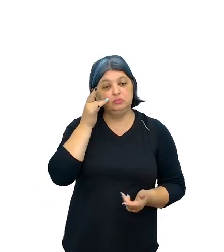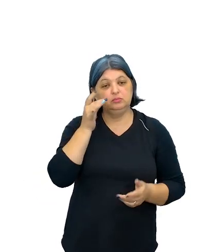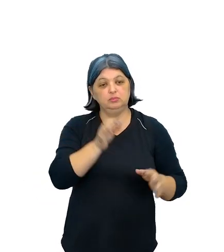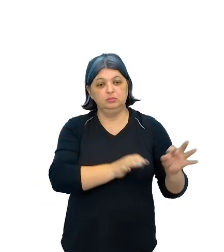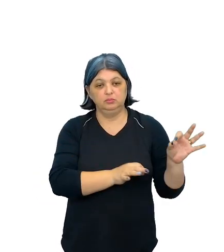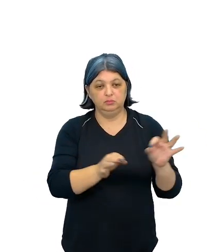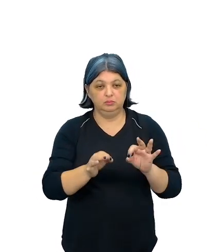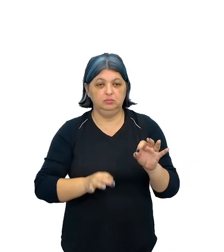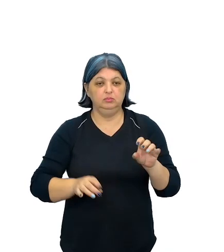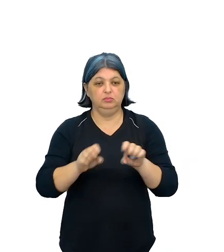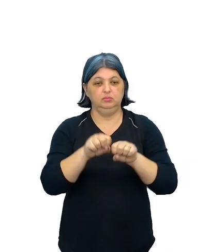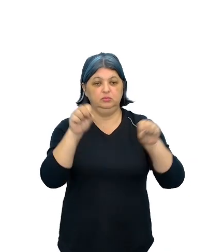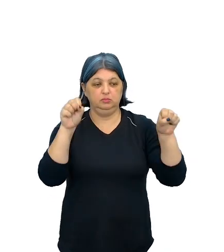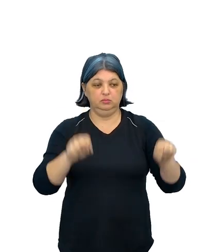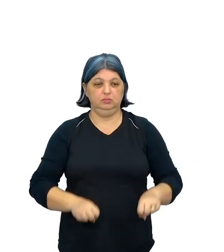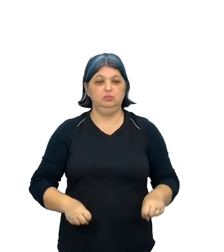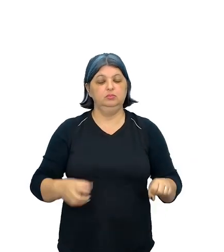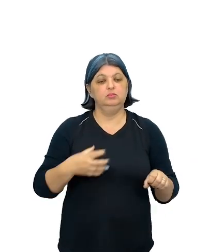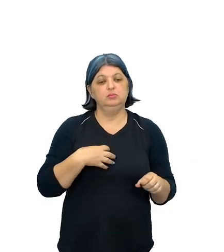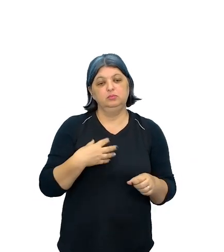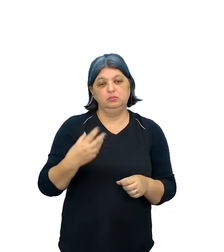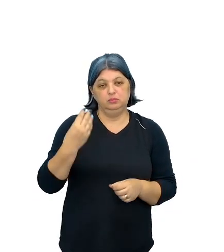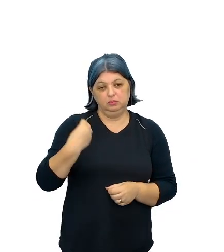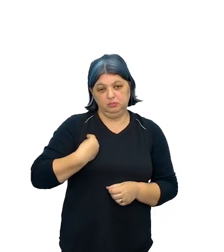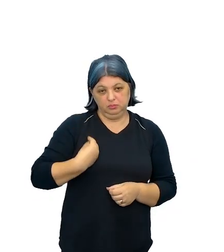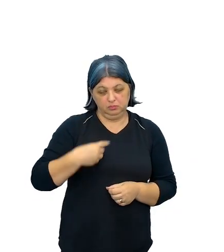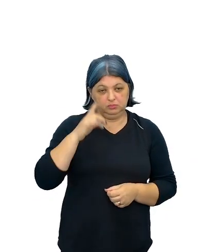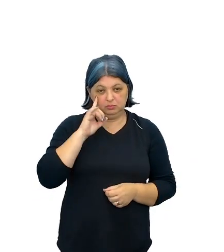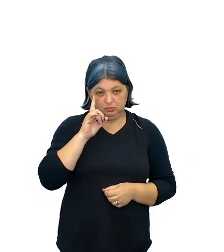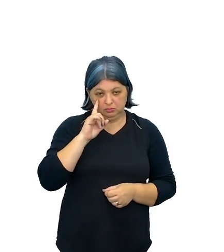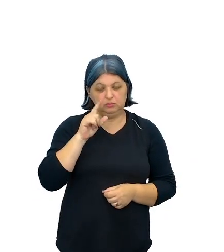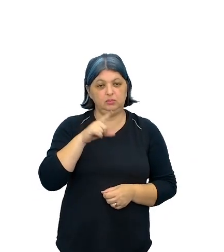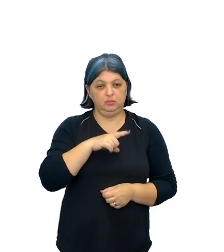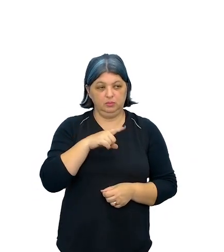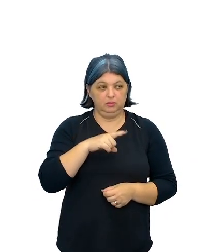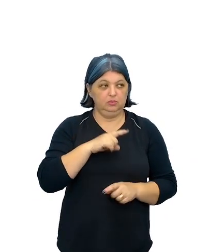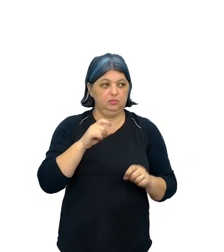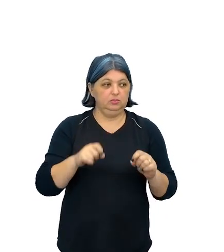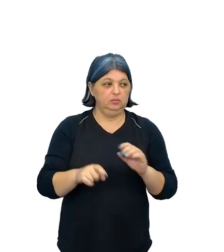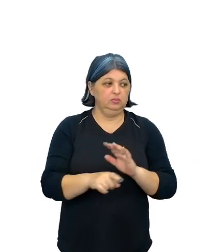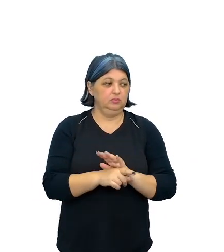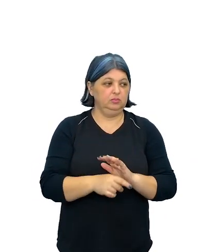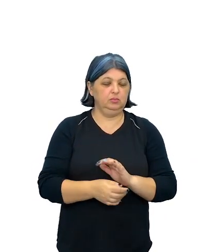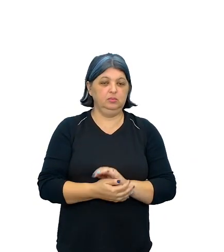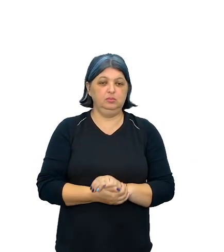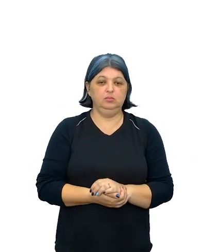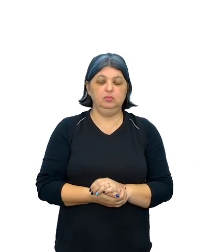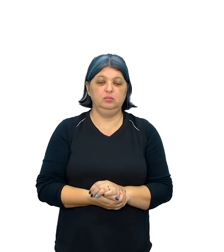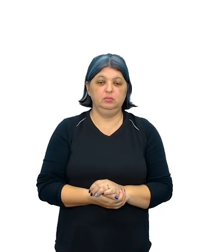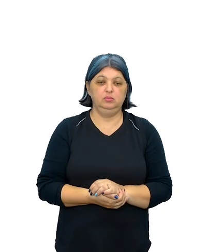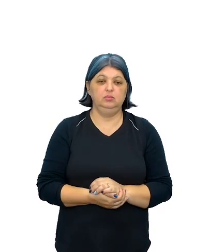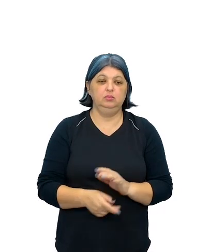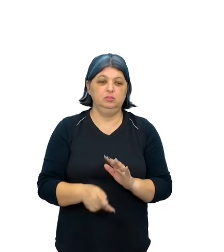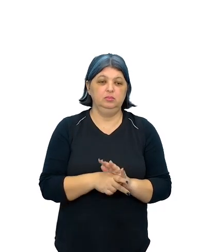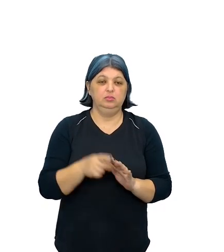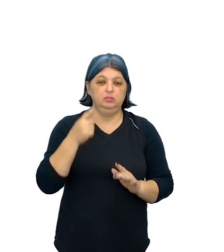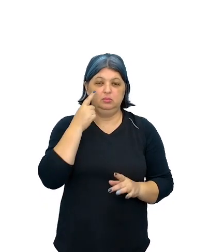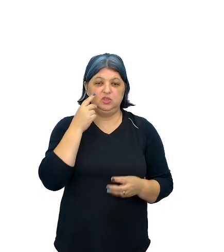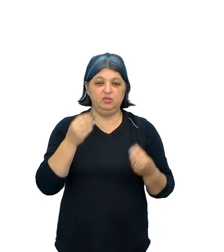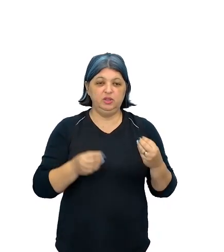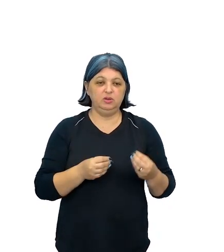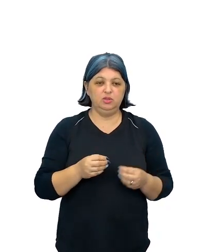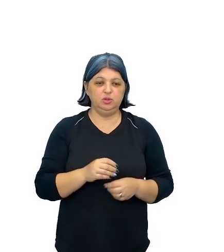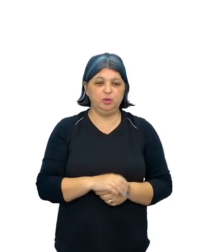organizam e sistematizam situações da realidade. Eles ainda têm dificuldades de se situarem no mundo, de